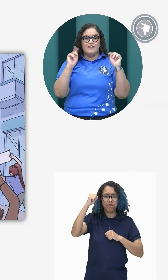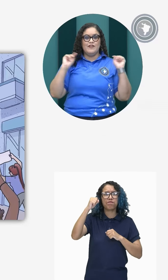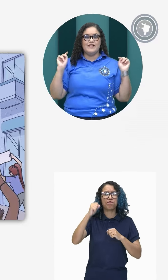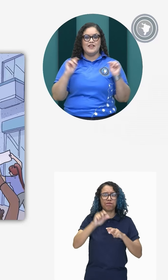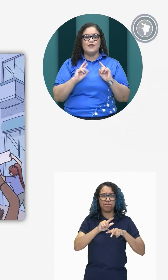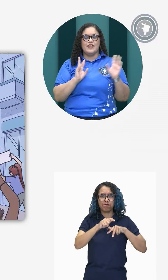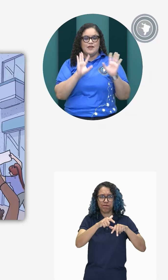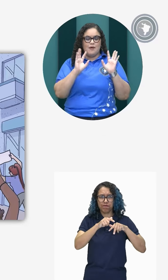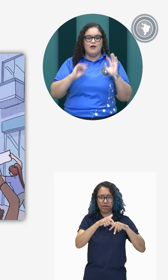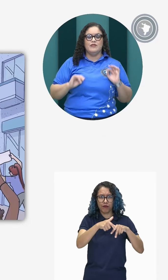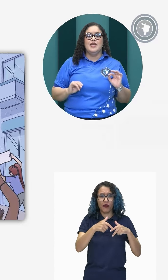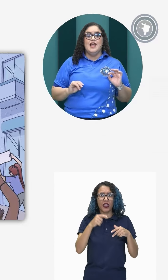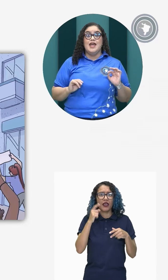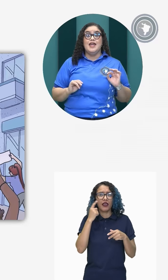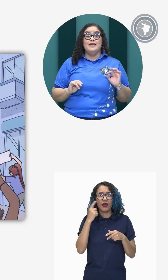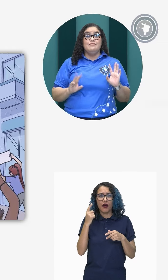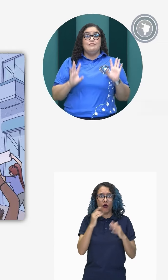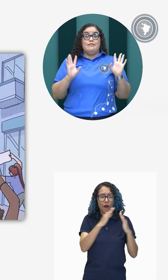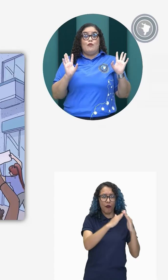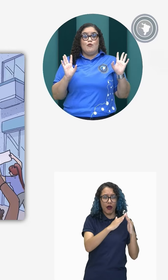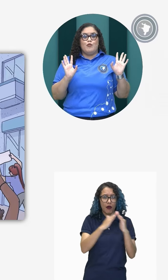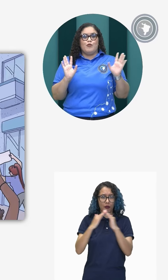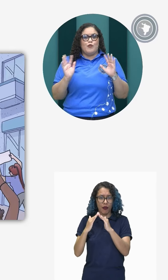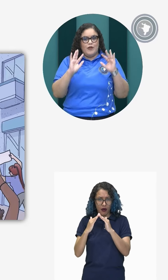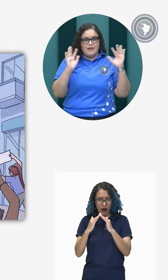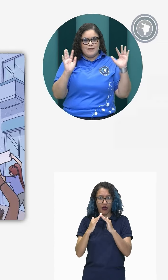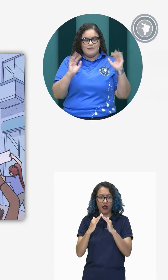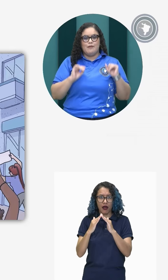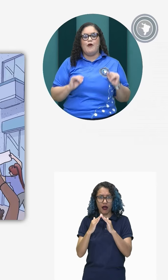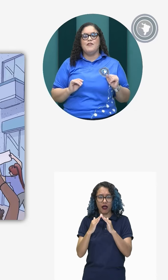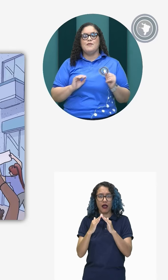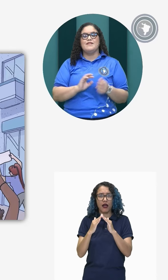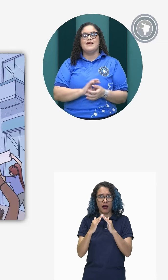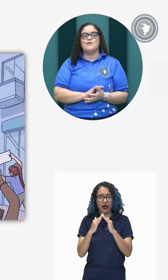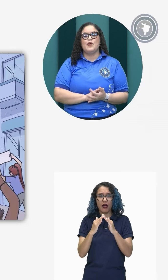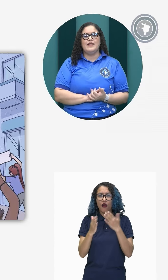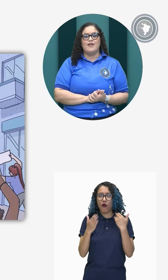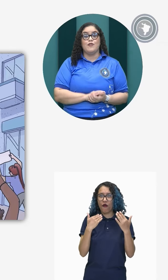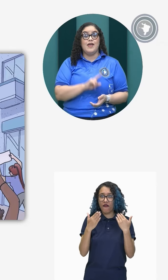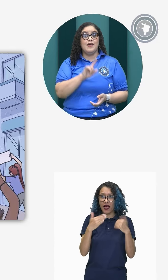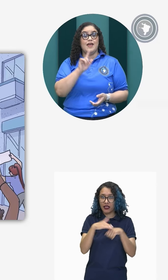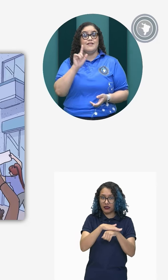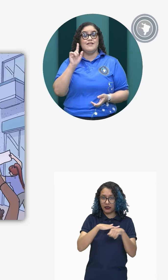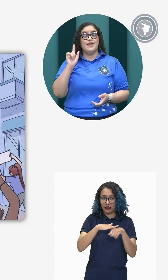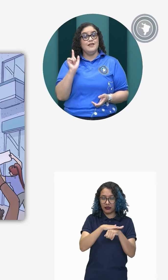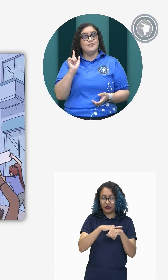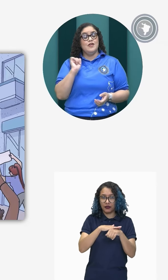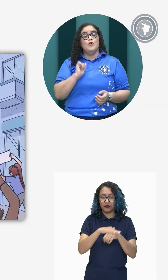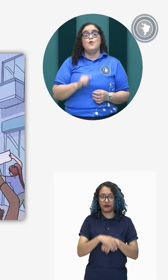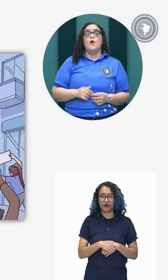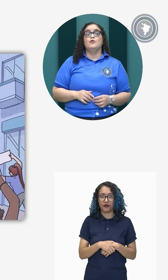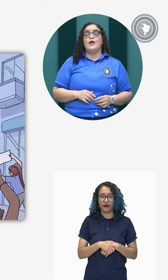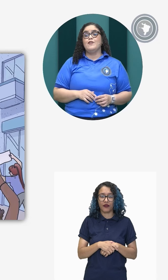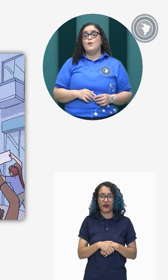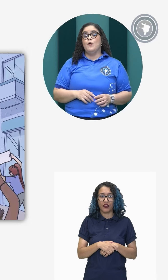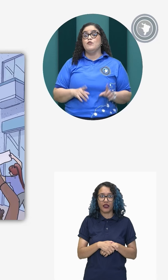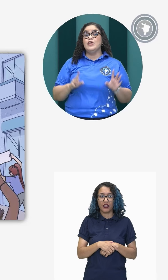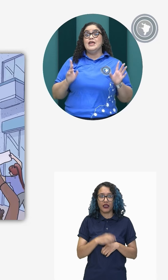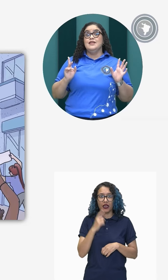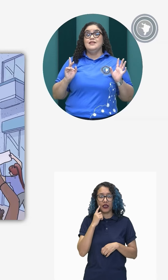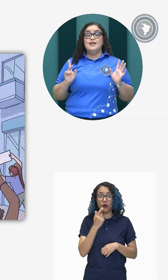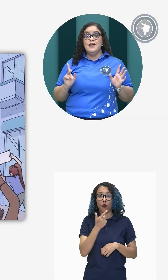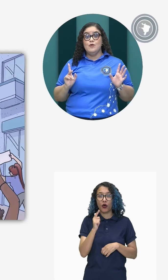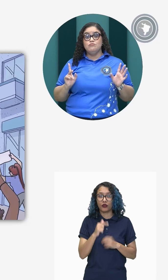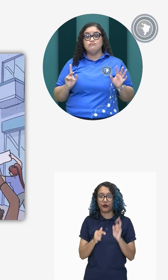conversa entre vizinhos aí que moram em construções próximas a esse protesto. E aí eis que o outro